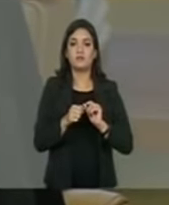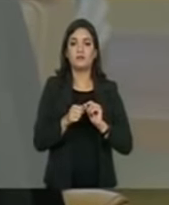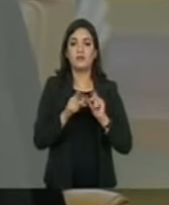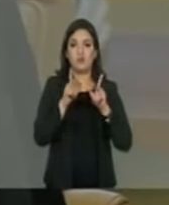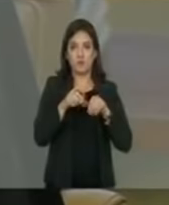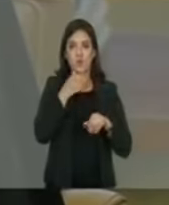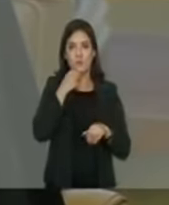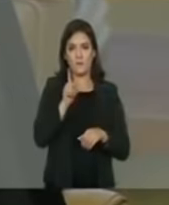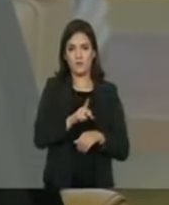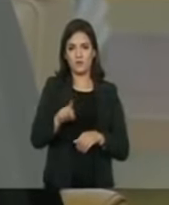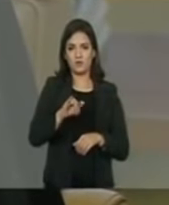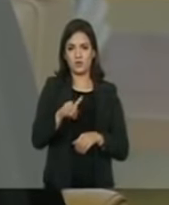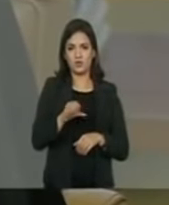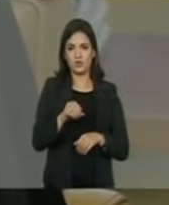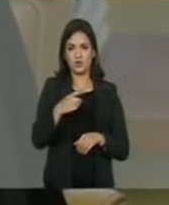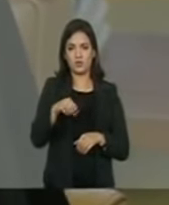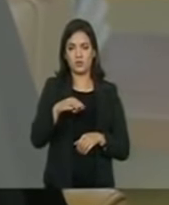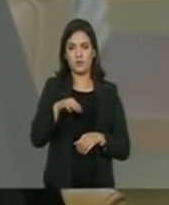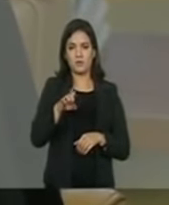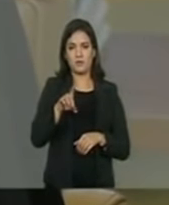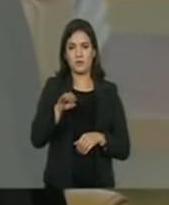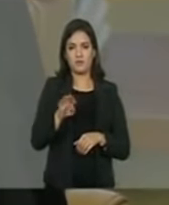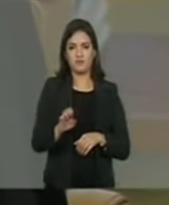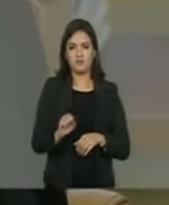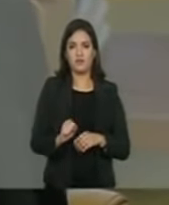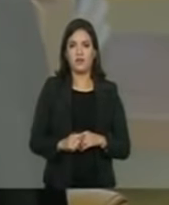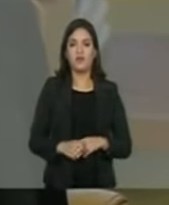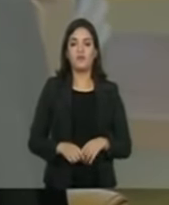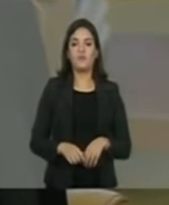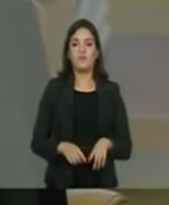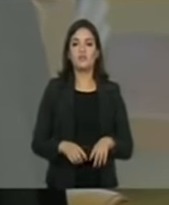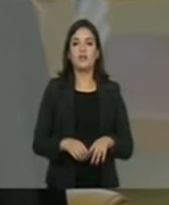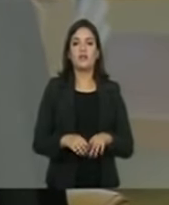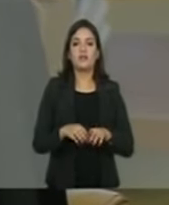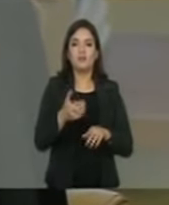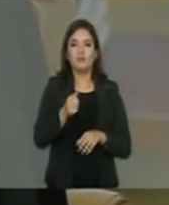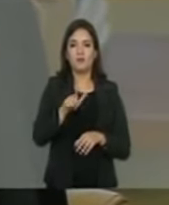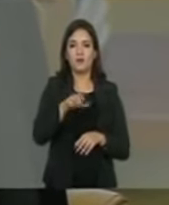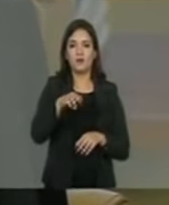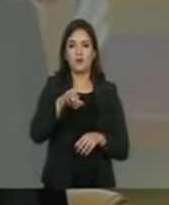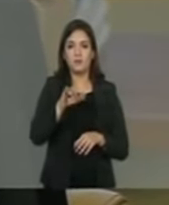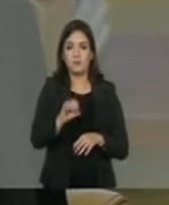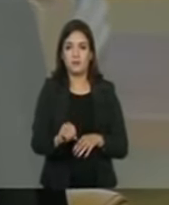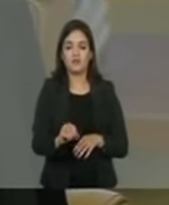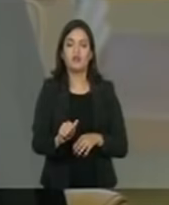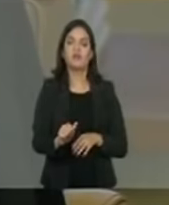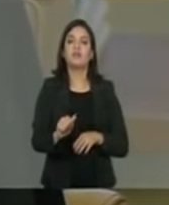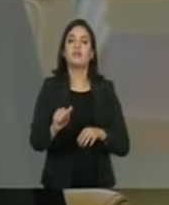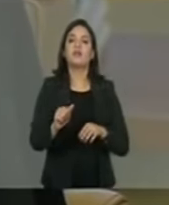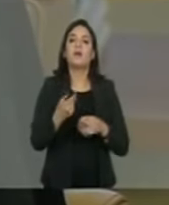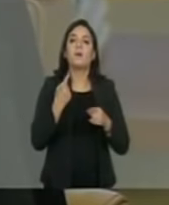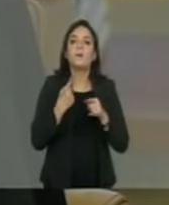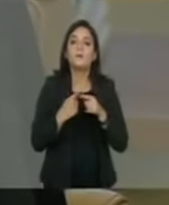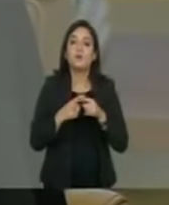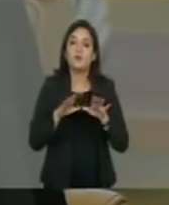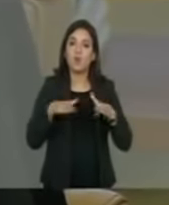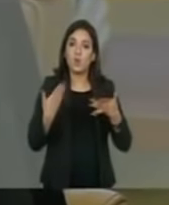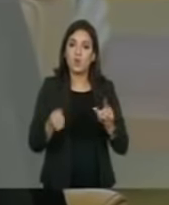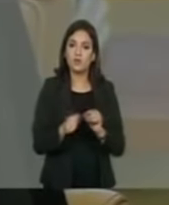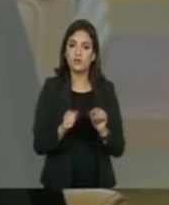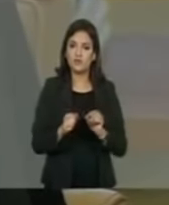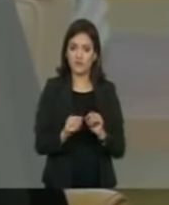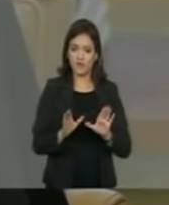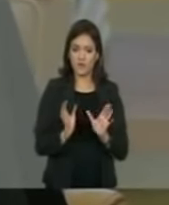professor joão mendes é de almeida júnior o estado ao delinear um círculo de proteção